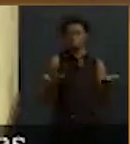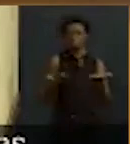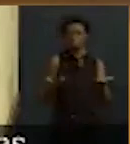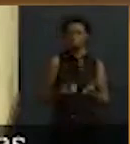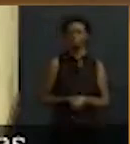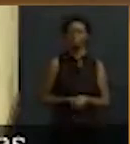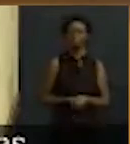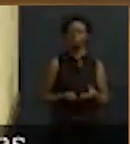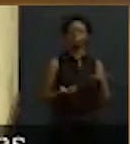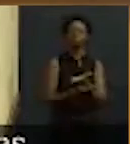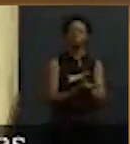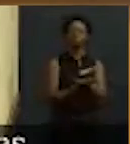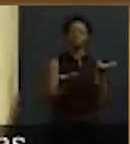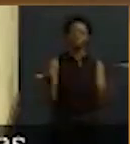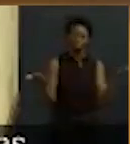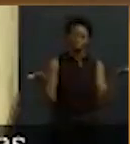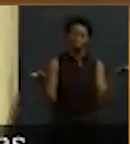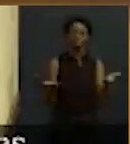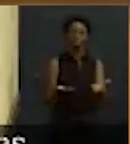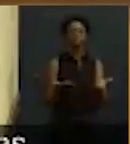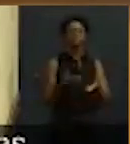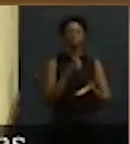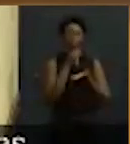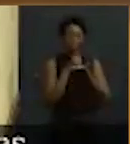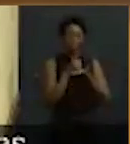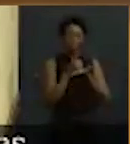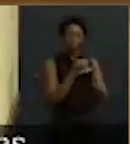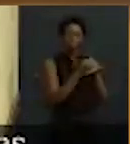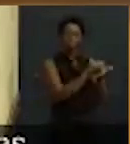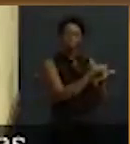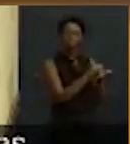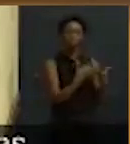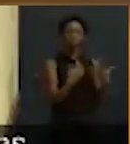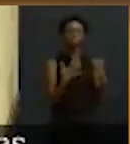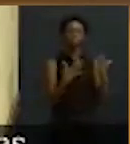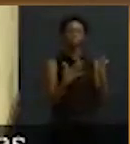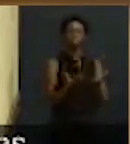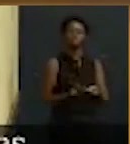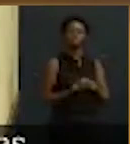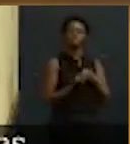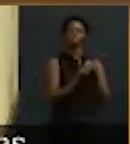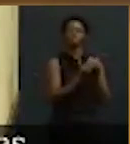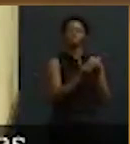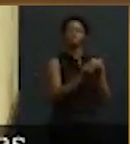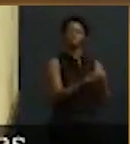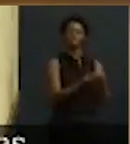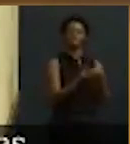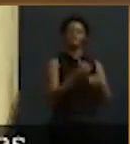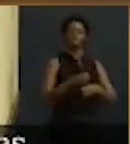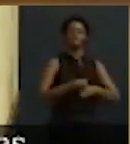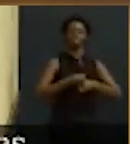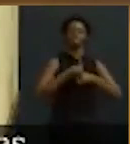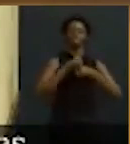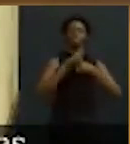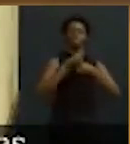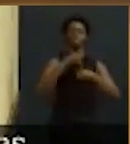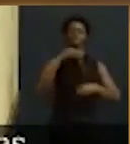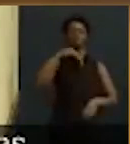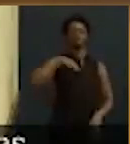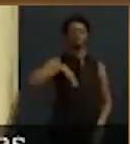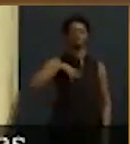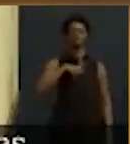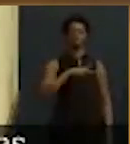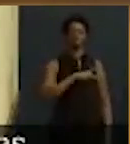Senhoras e senhores, passaremos agora para a cerimônia de entrega do prêmio